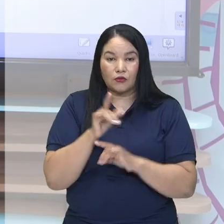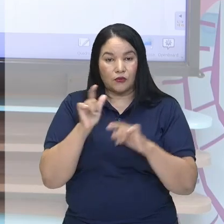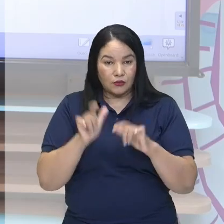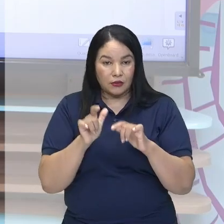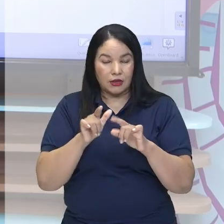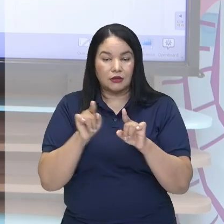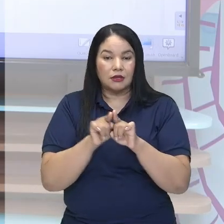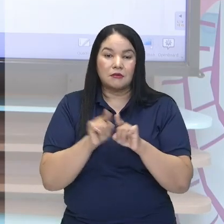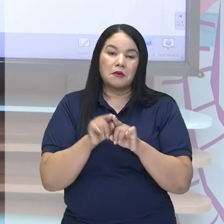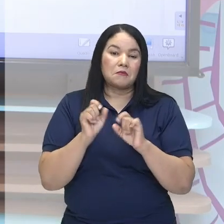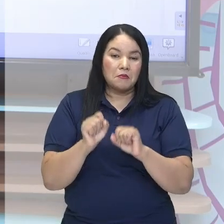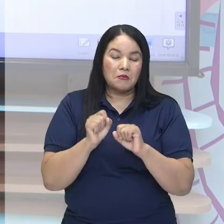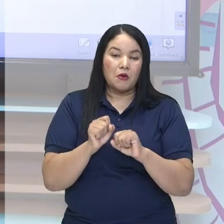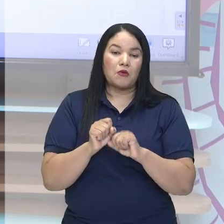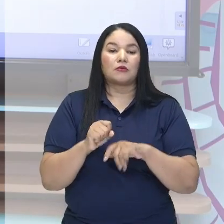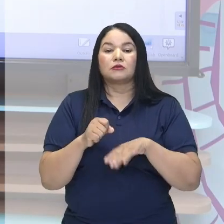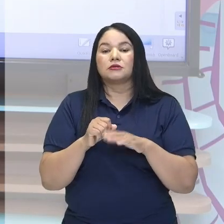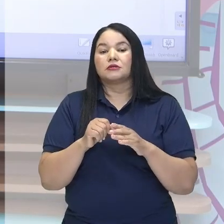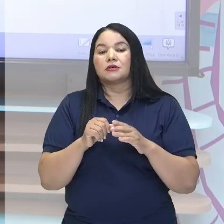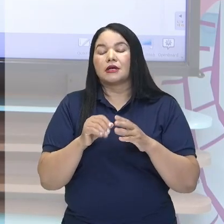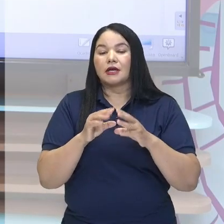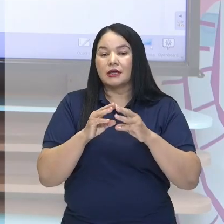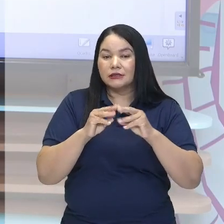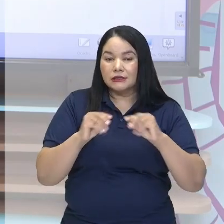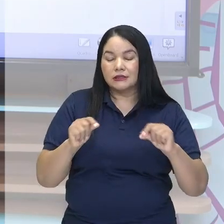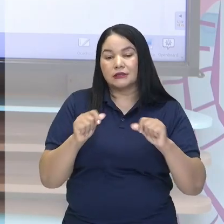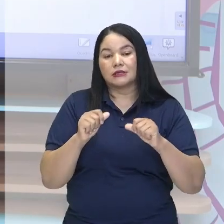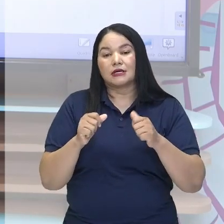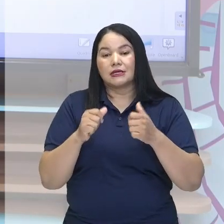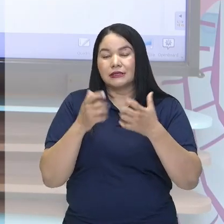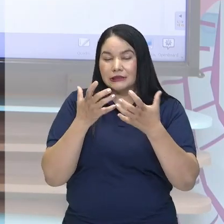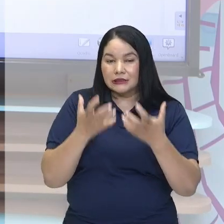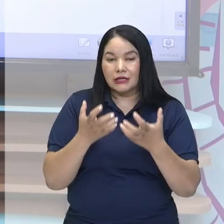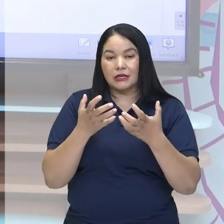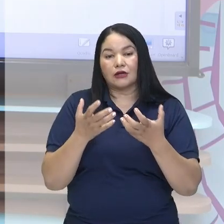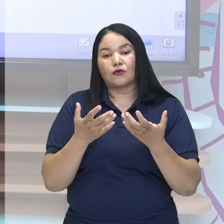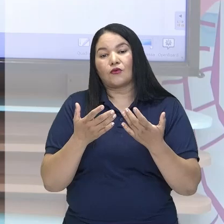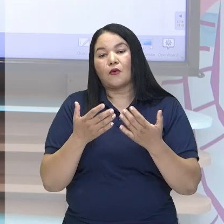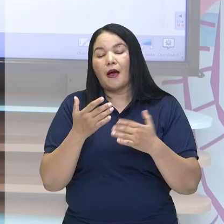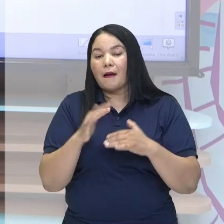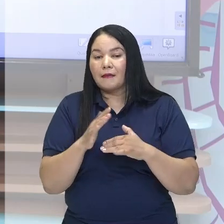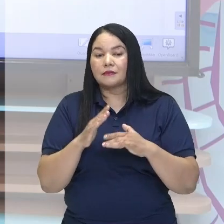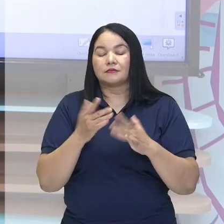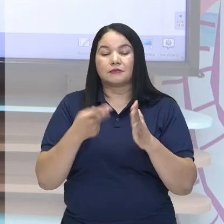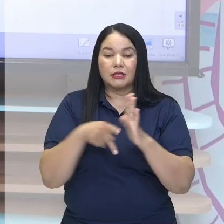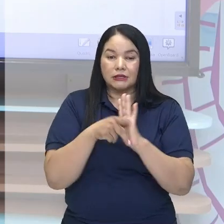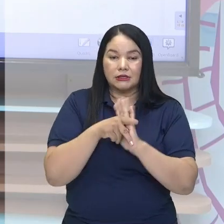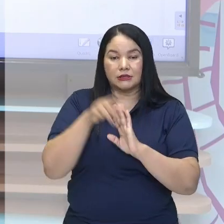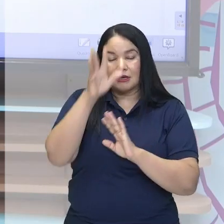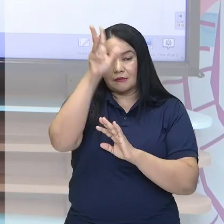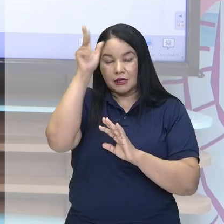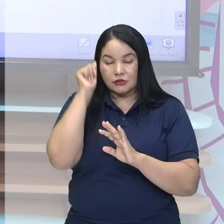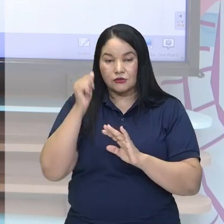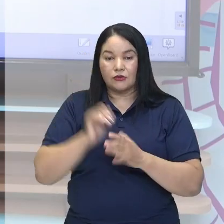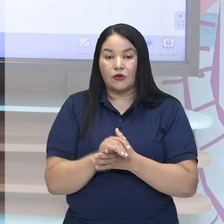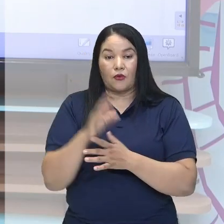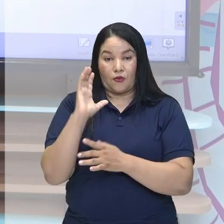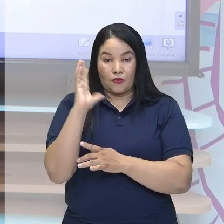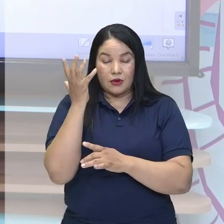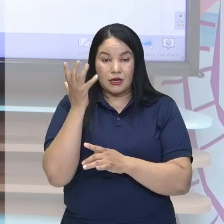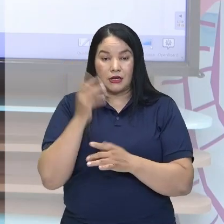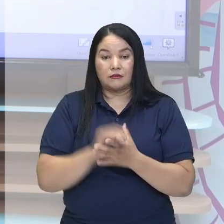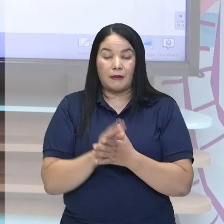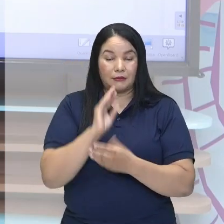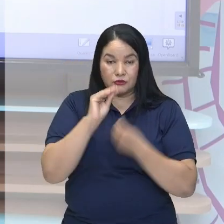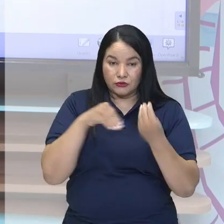clima árido, num clima semiárido, ali no Nordeste. Está situado na região da Amazônia, com um clima equatorial.